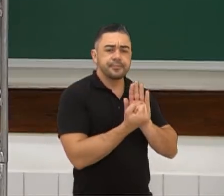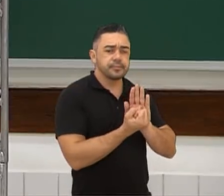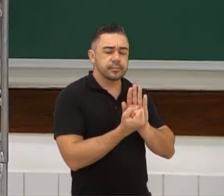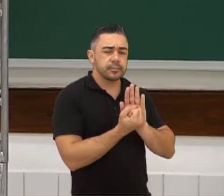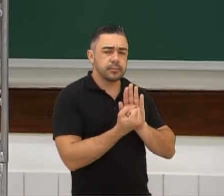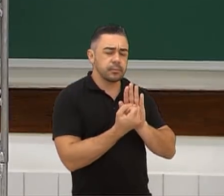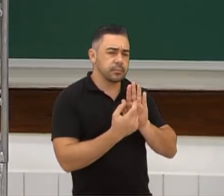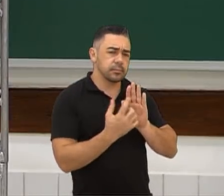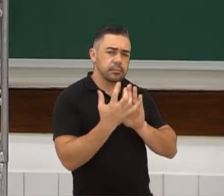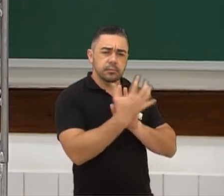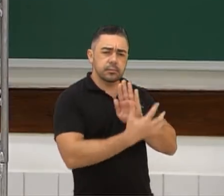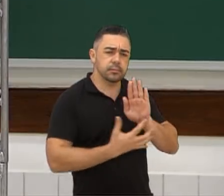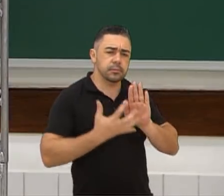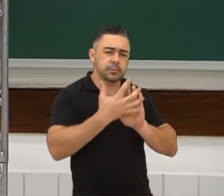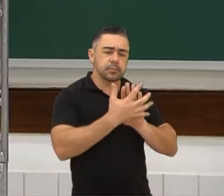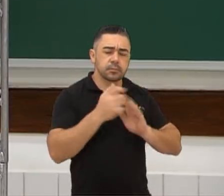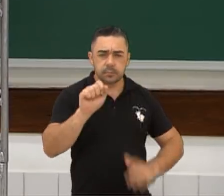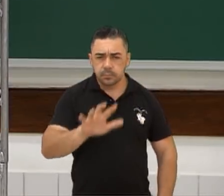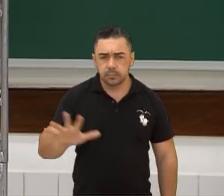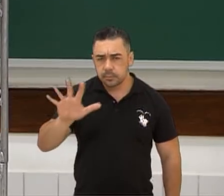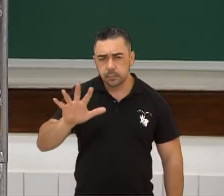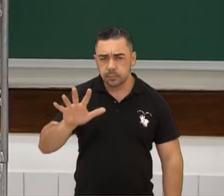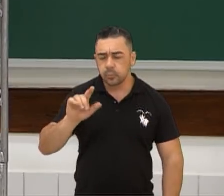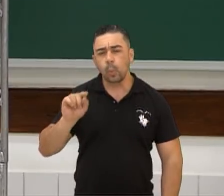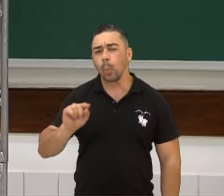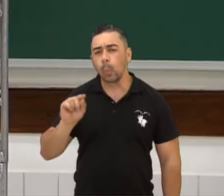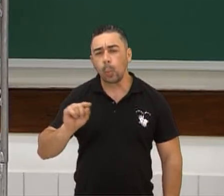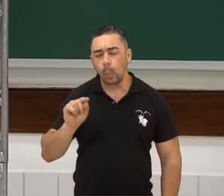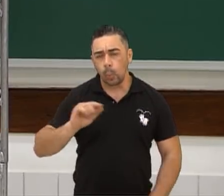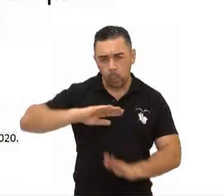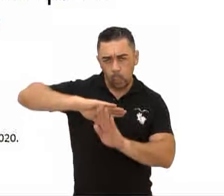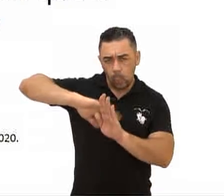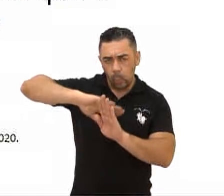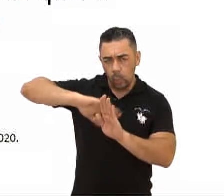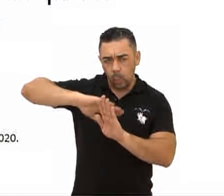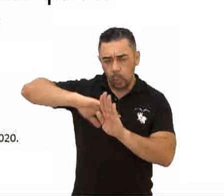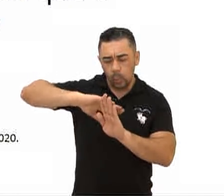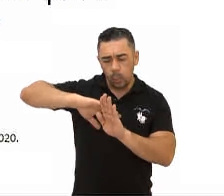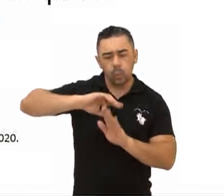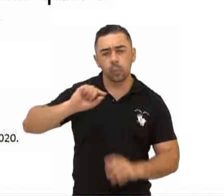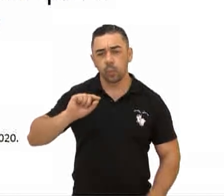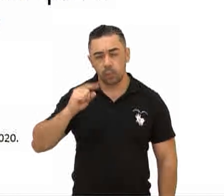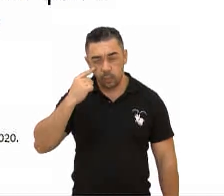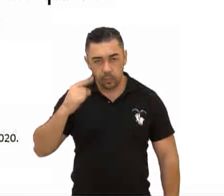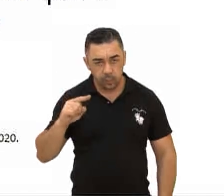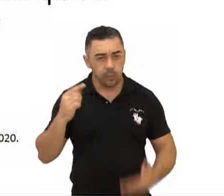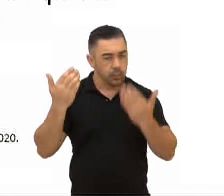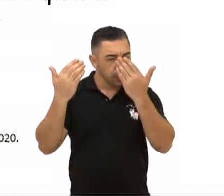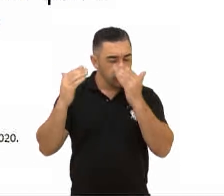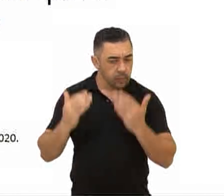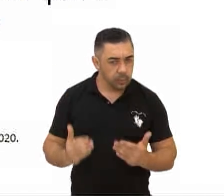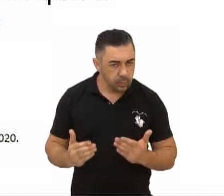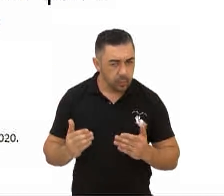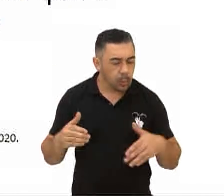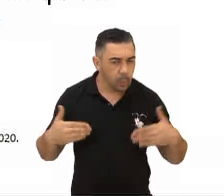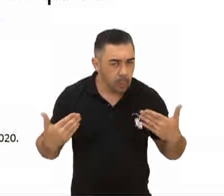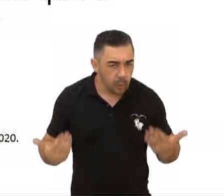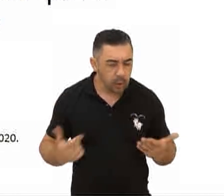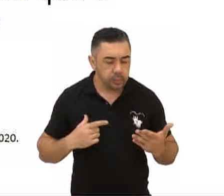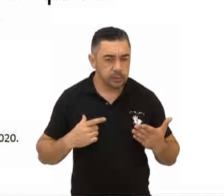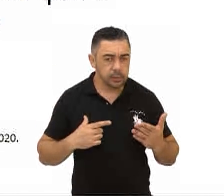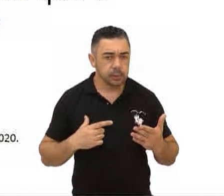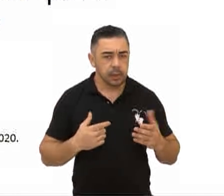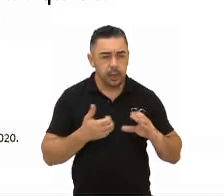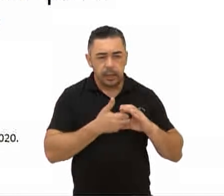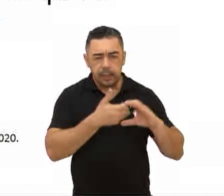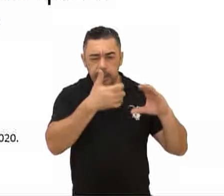traz? Qual é a mensagem que esse símbolo está carregando aí? Muito fácil, dê uma analisada nele. Quais são os elementos que ele